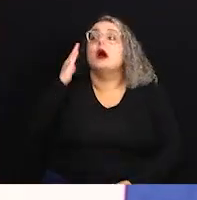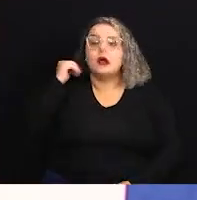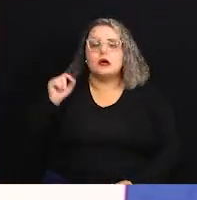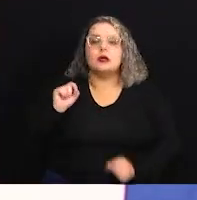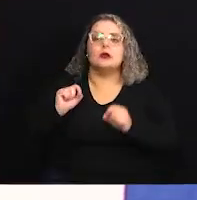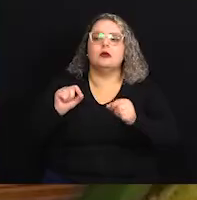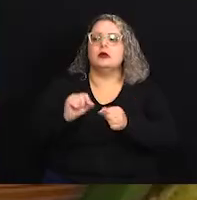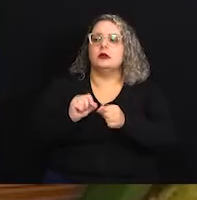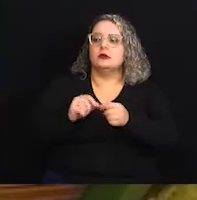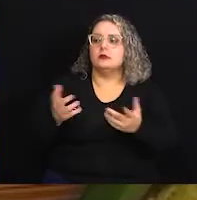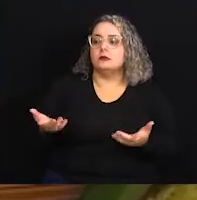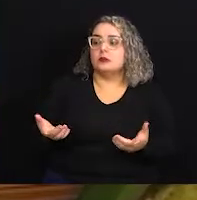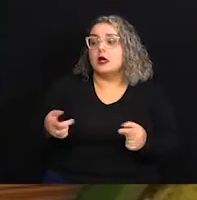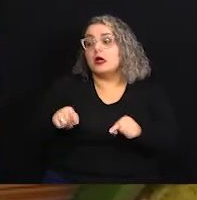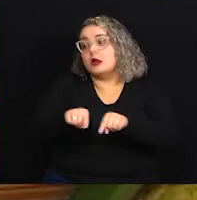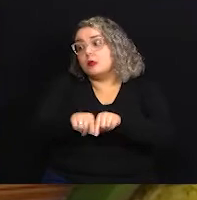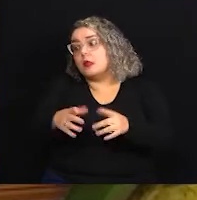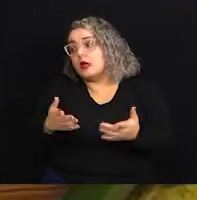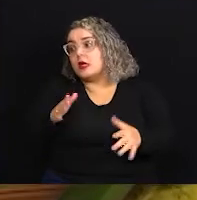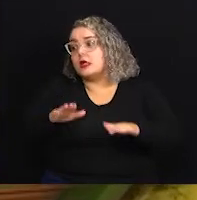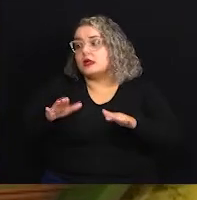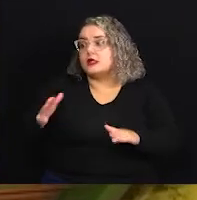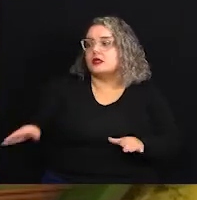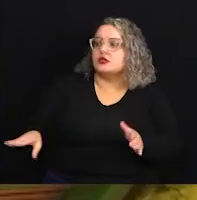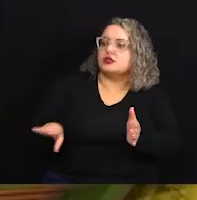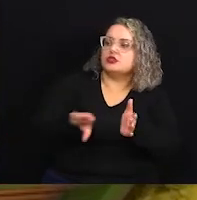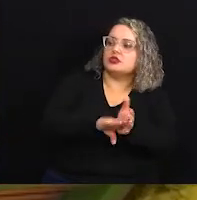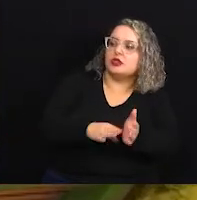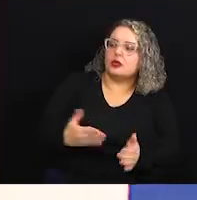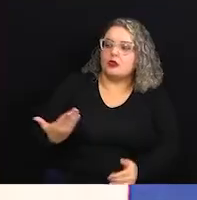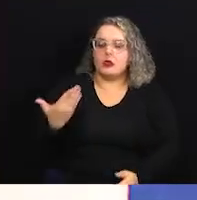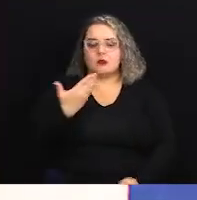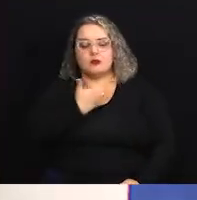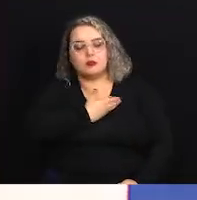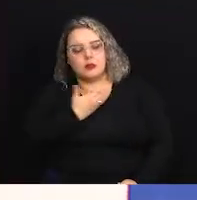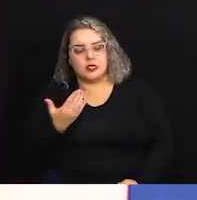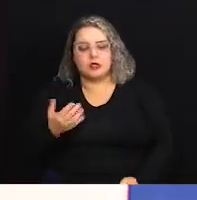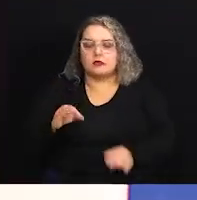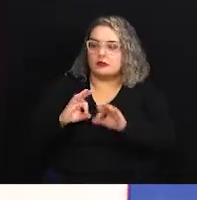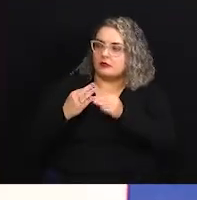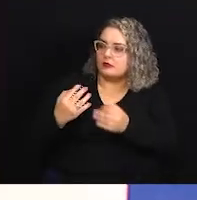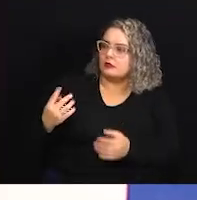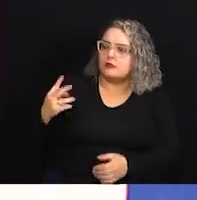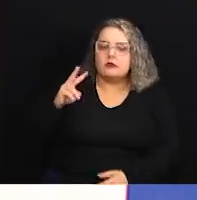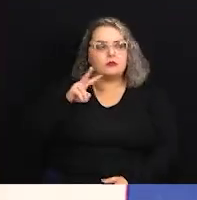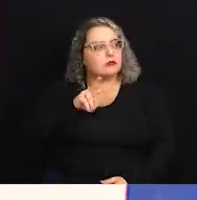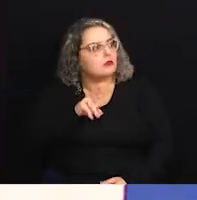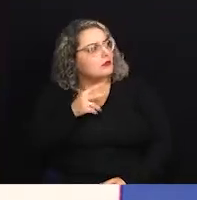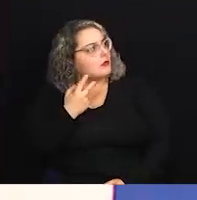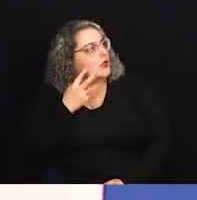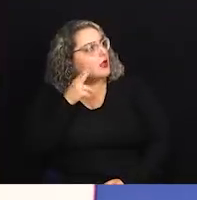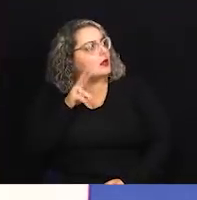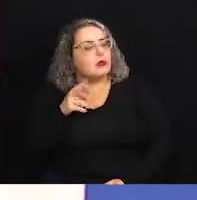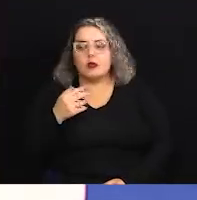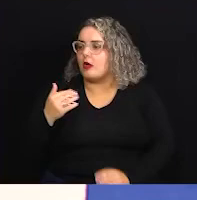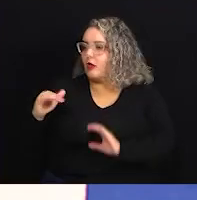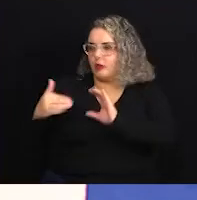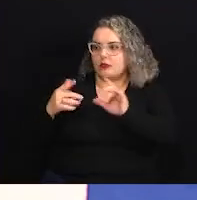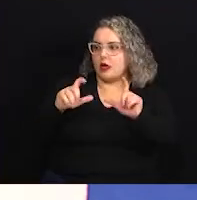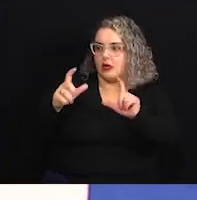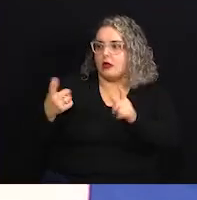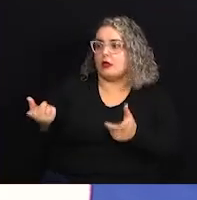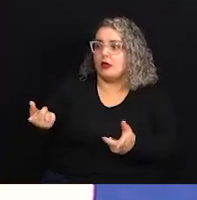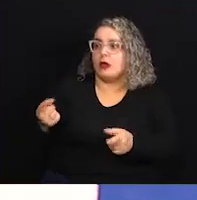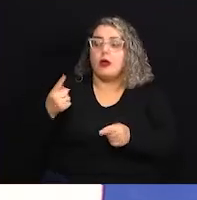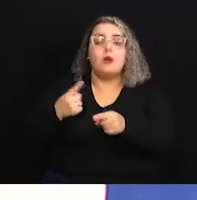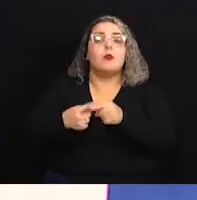fazer. Mas também, às vezes chega um amigo, uma amiga, um parente, entra aqui, ou manda pela internet alguma fotografia e